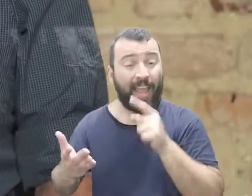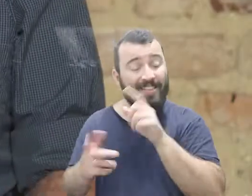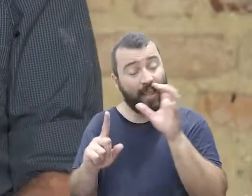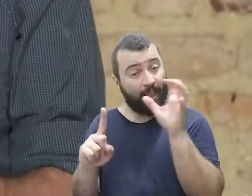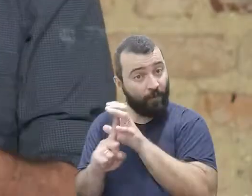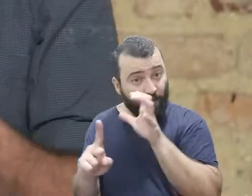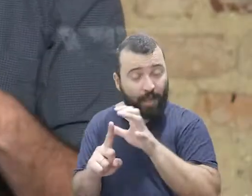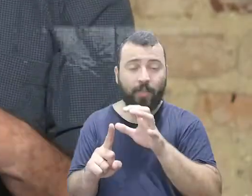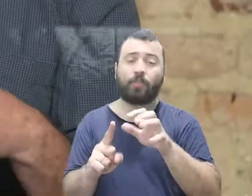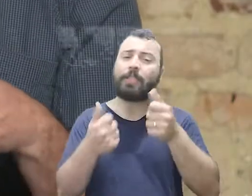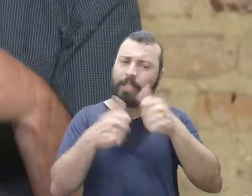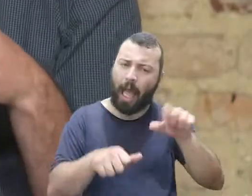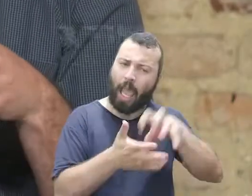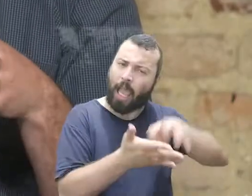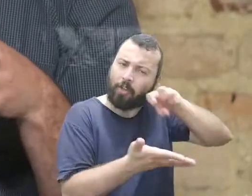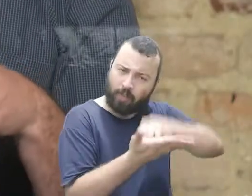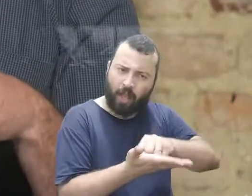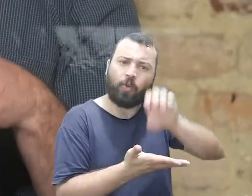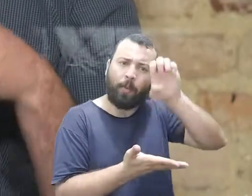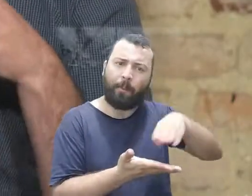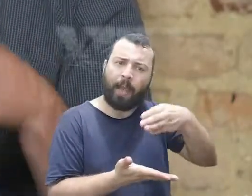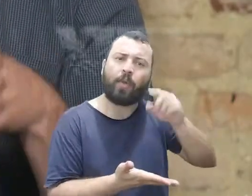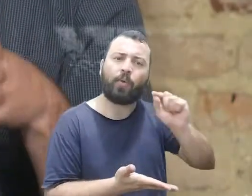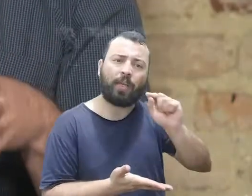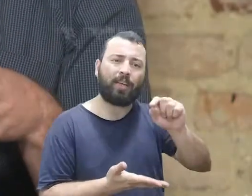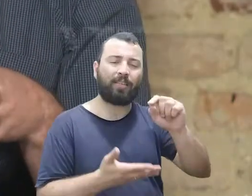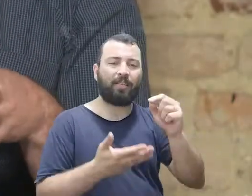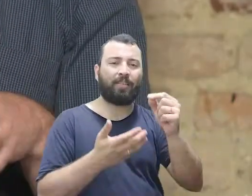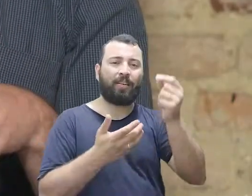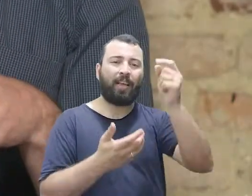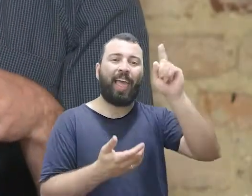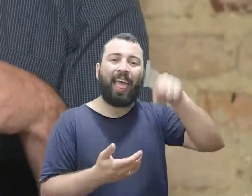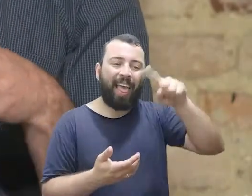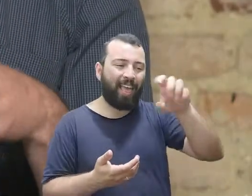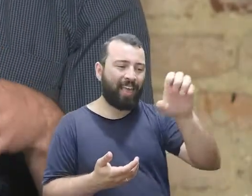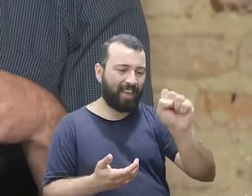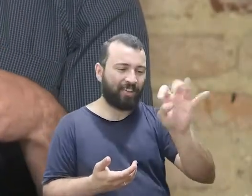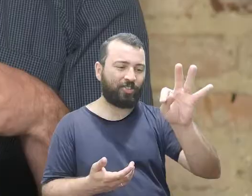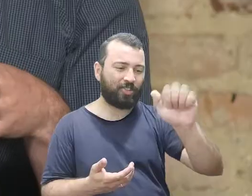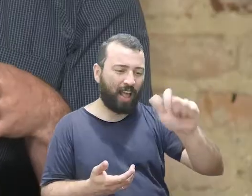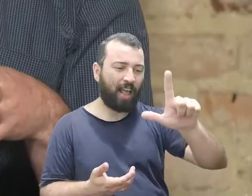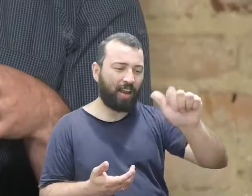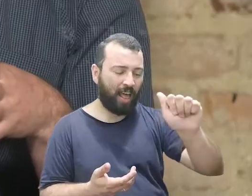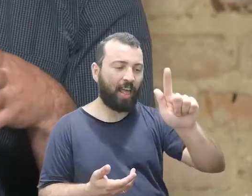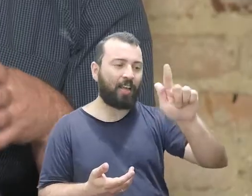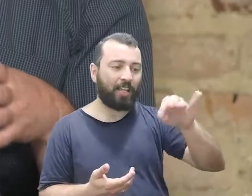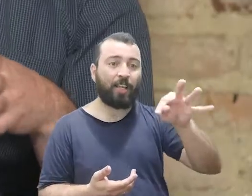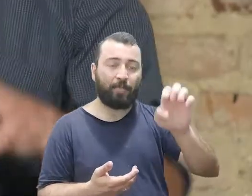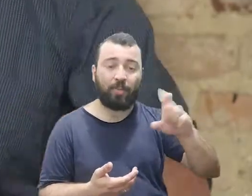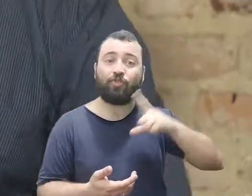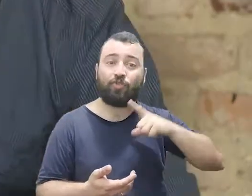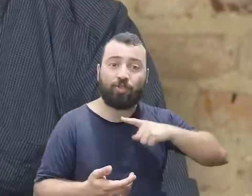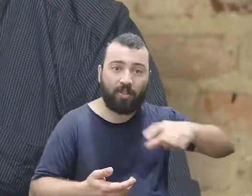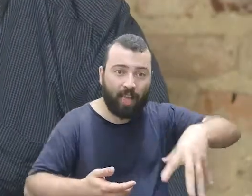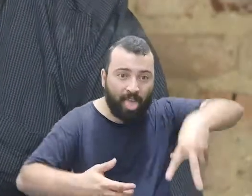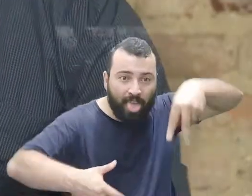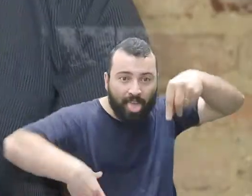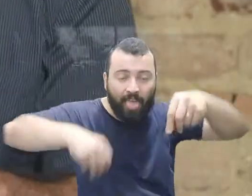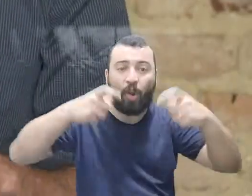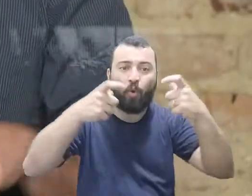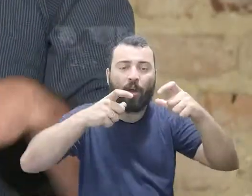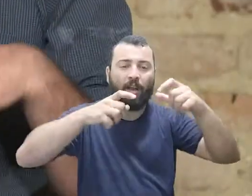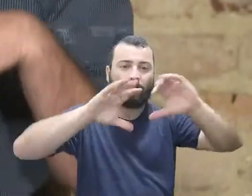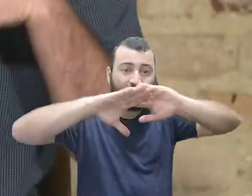Esses efeitos estão bem registrados nas estalagmites, que são aqueles depósitos minerais que desenvolvem no piso da